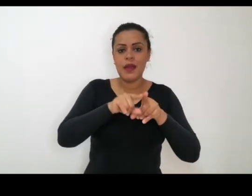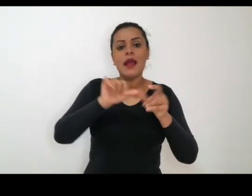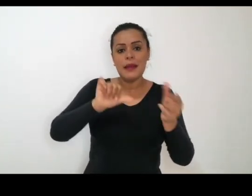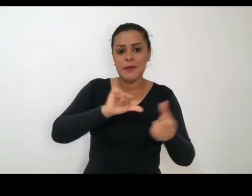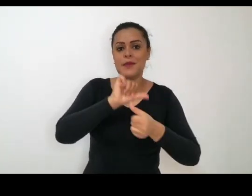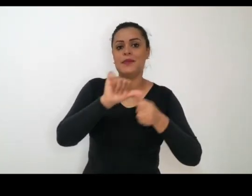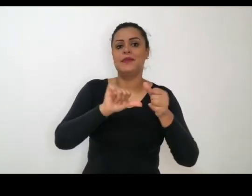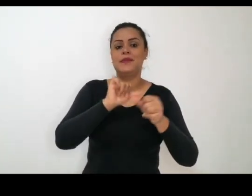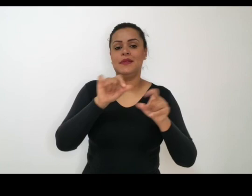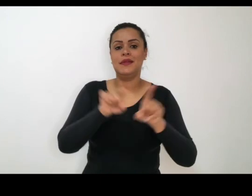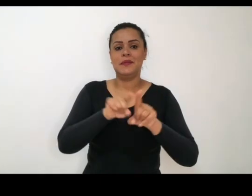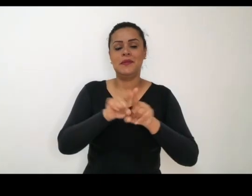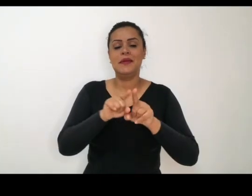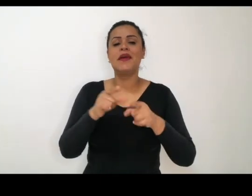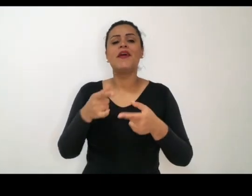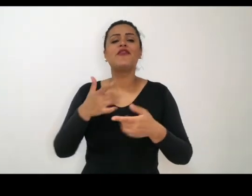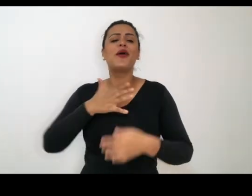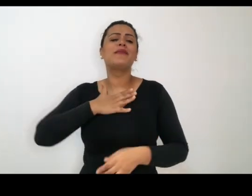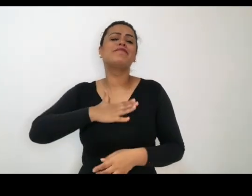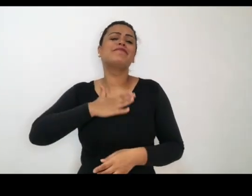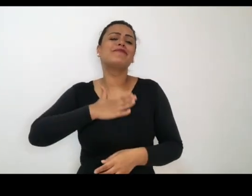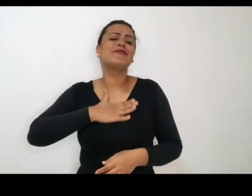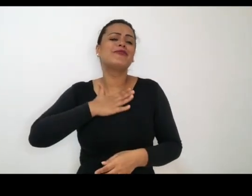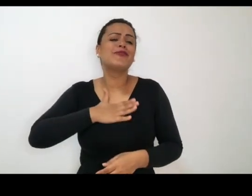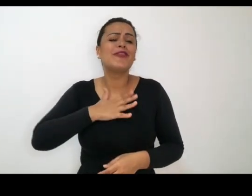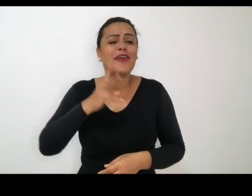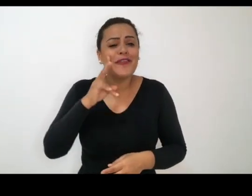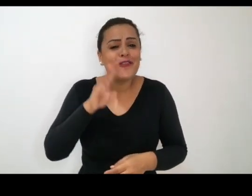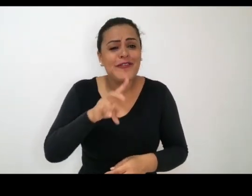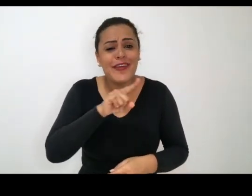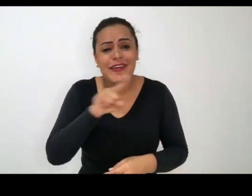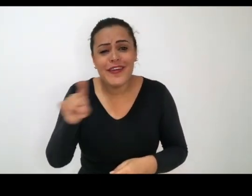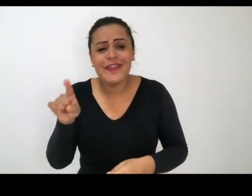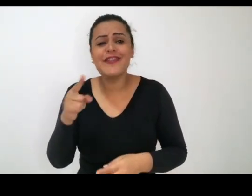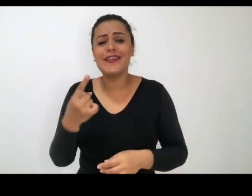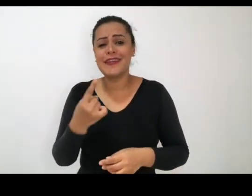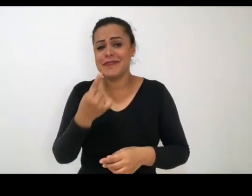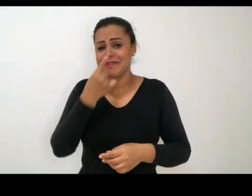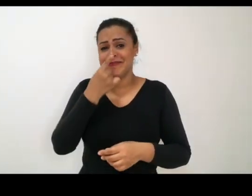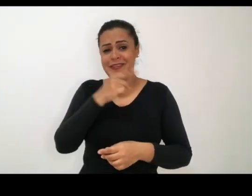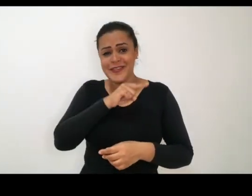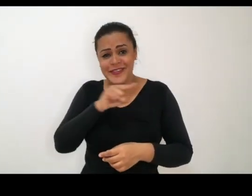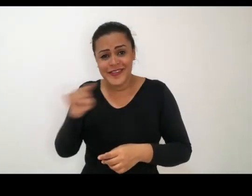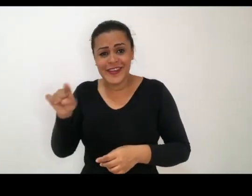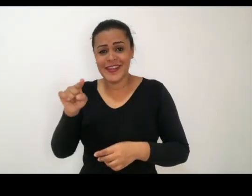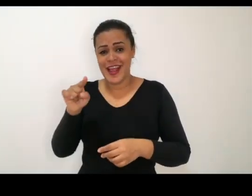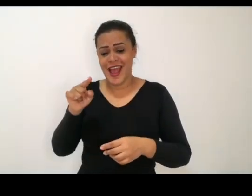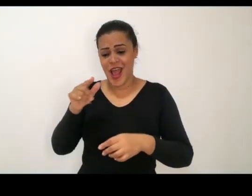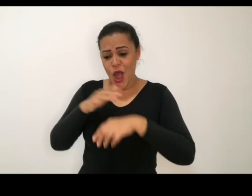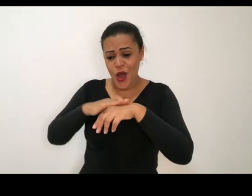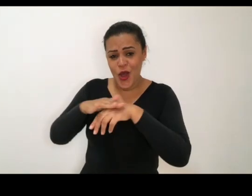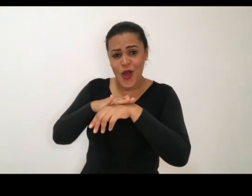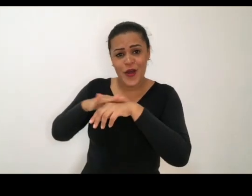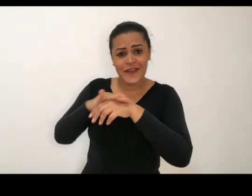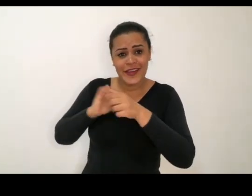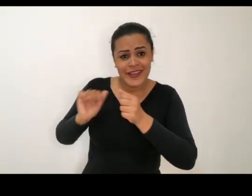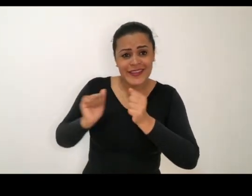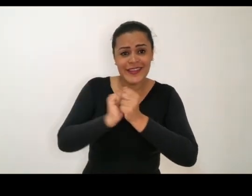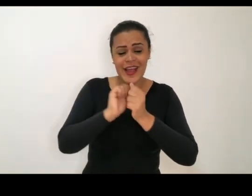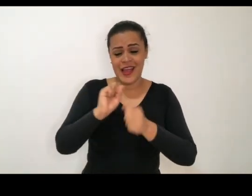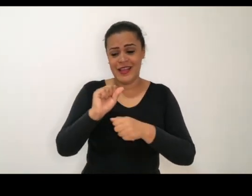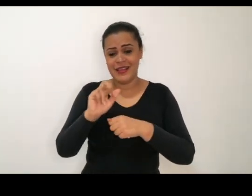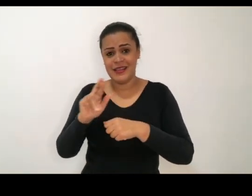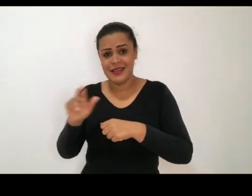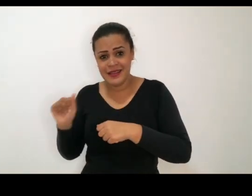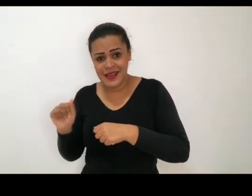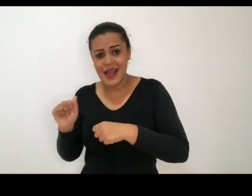estar mais junto e vê-los falando junto, né? Porque vejo Sara falando separada de Leonel e a gente provocar